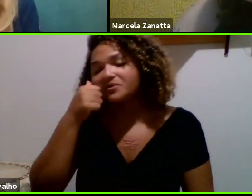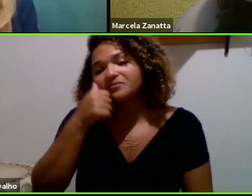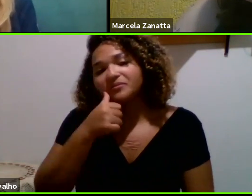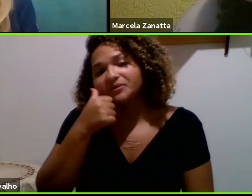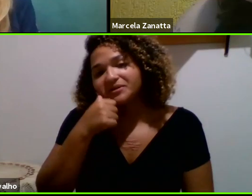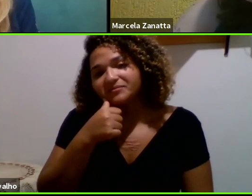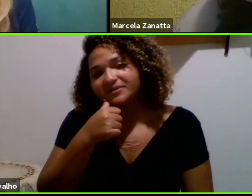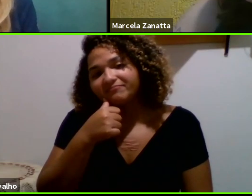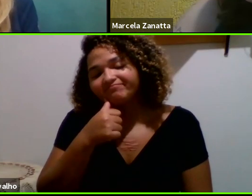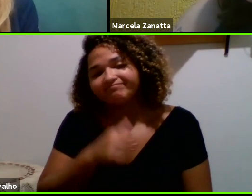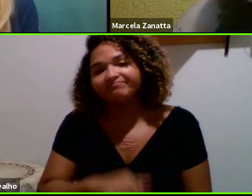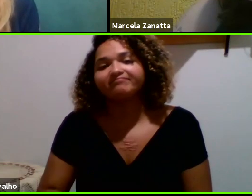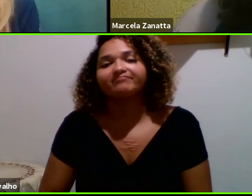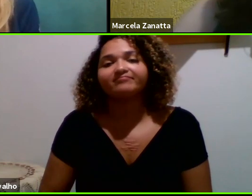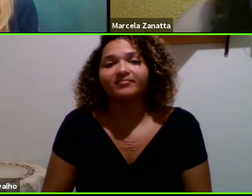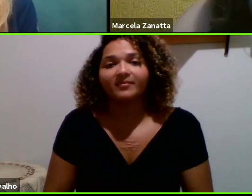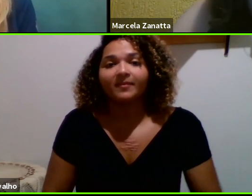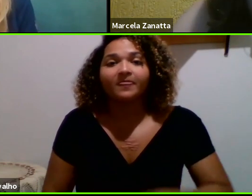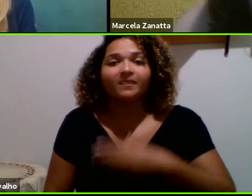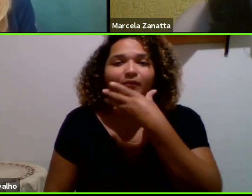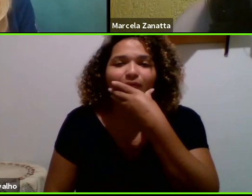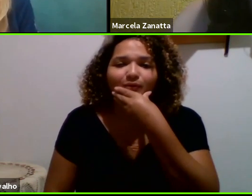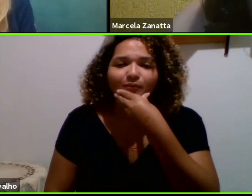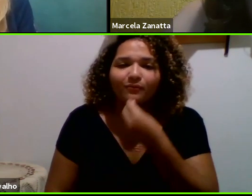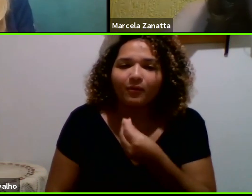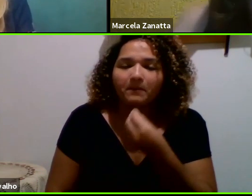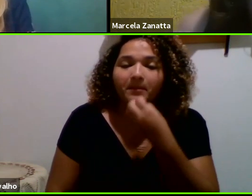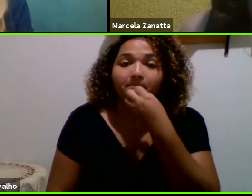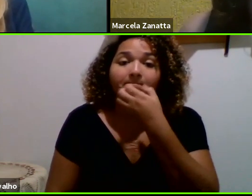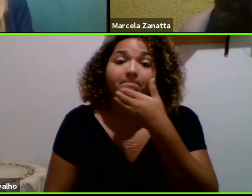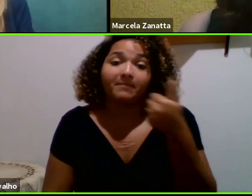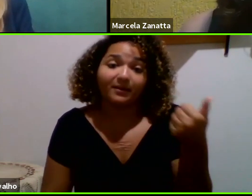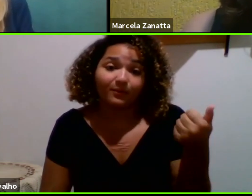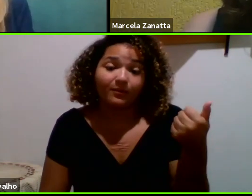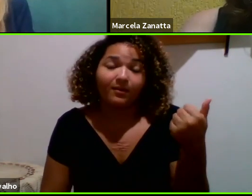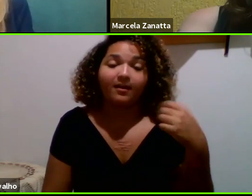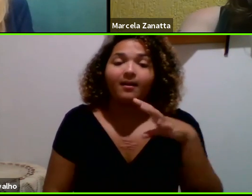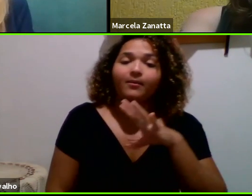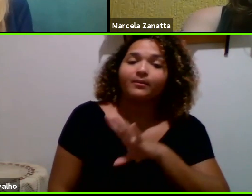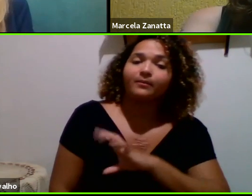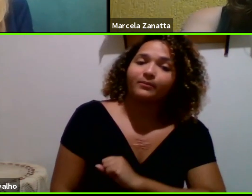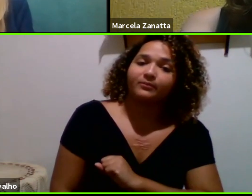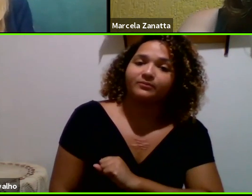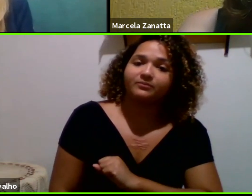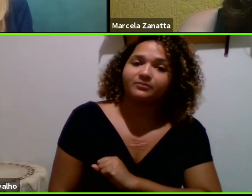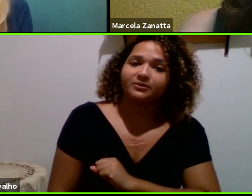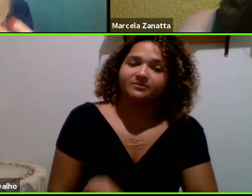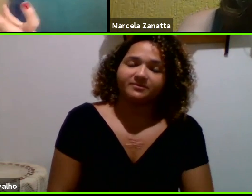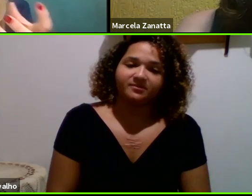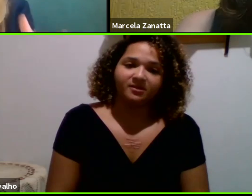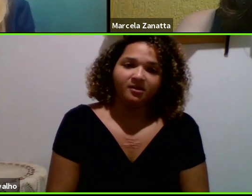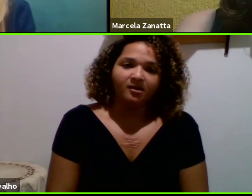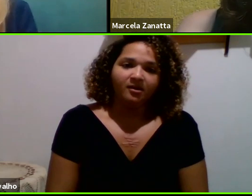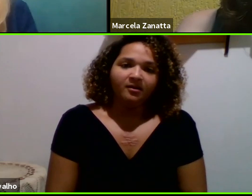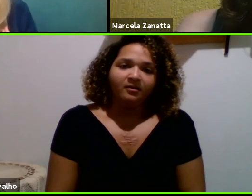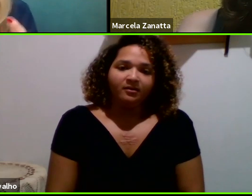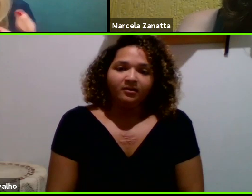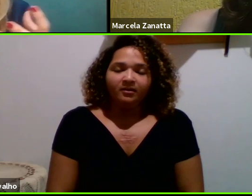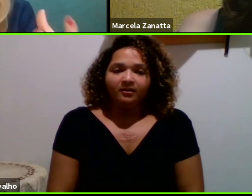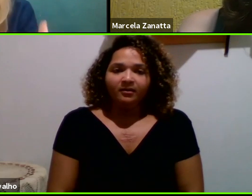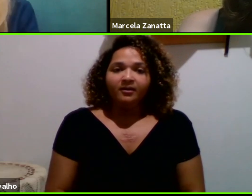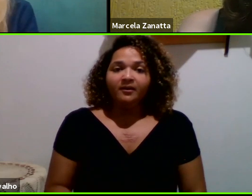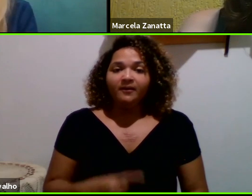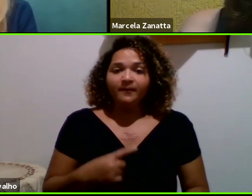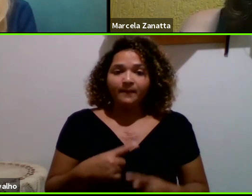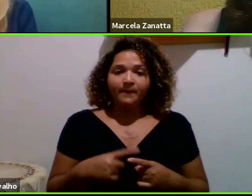melhor, um homem muito mais amável e muito mais apegado e vinculado à sua esposa. Porque a gente vê trocas